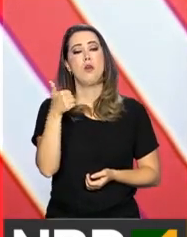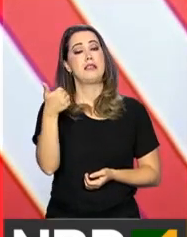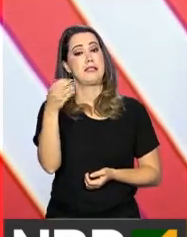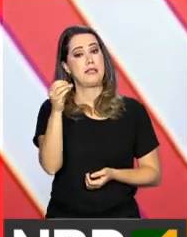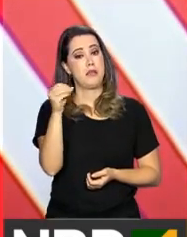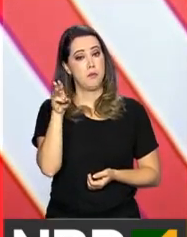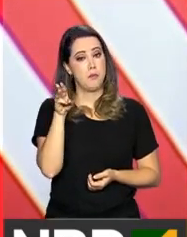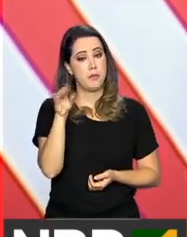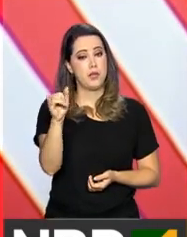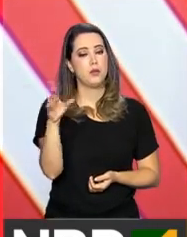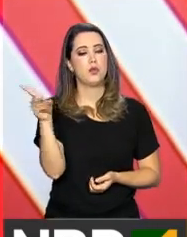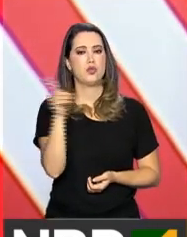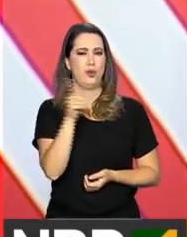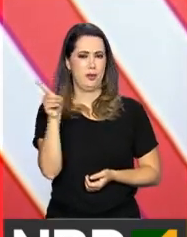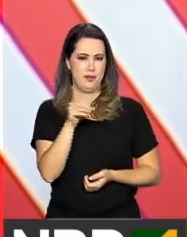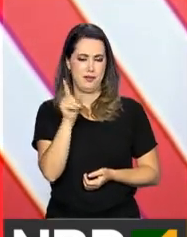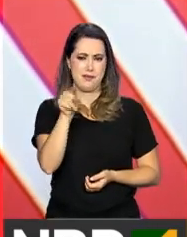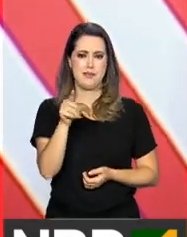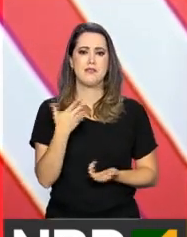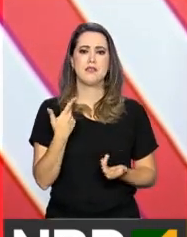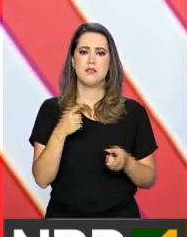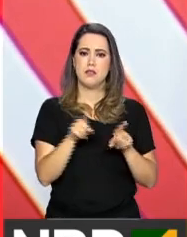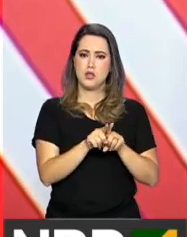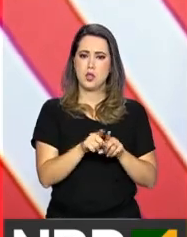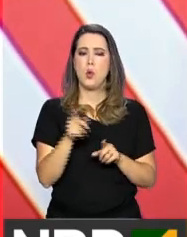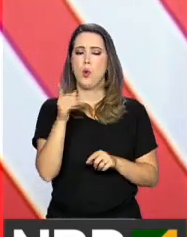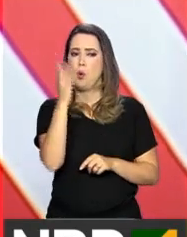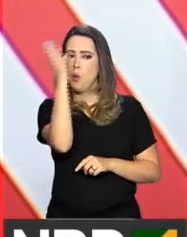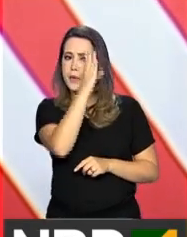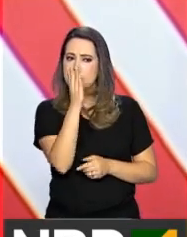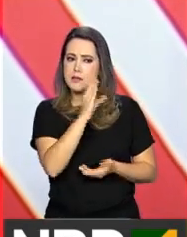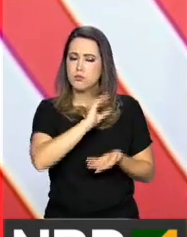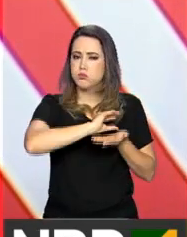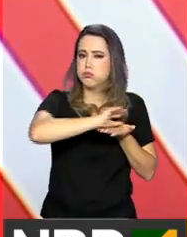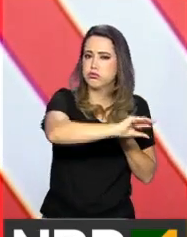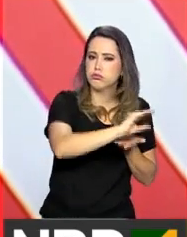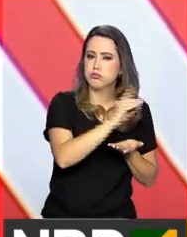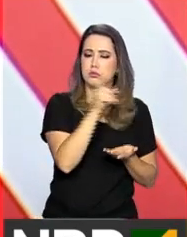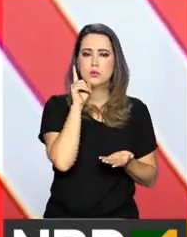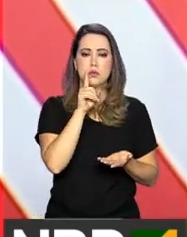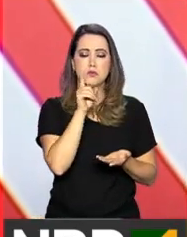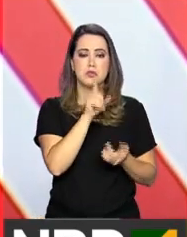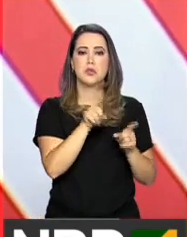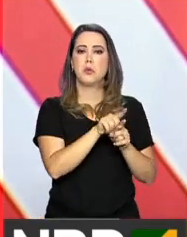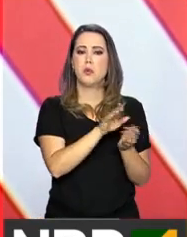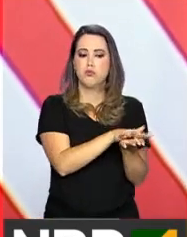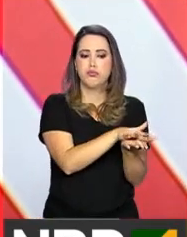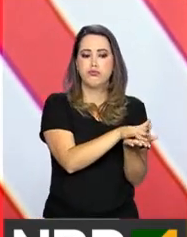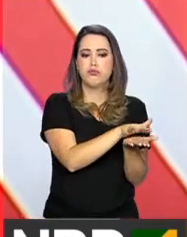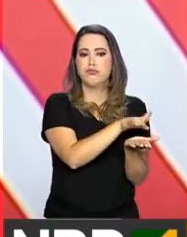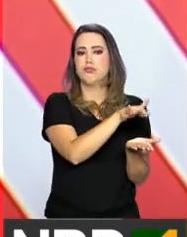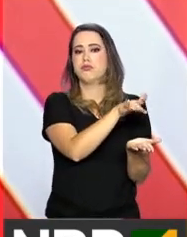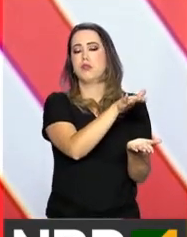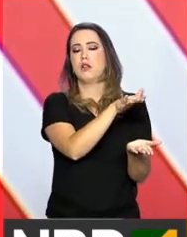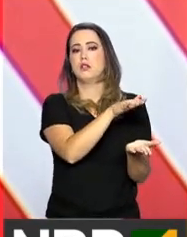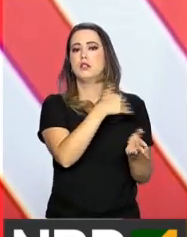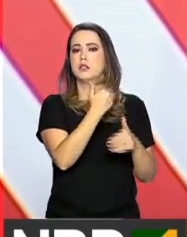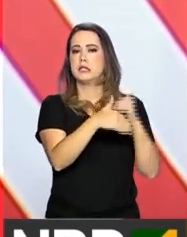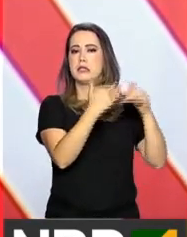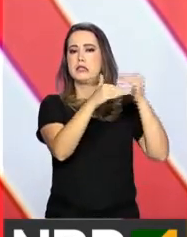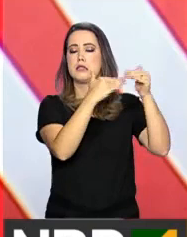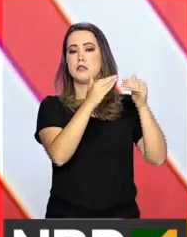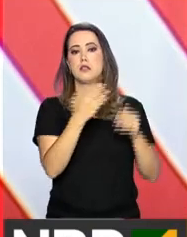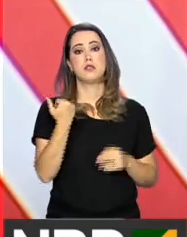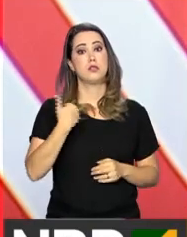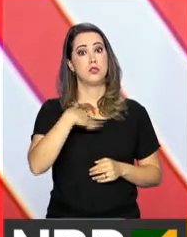Unidos também são significativos e crescentes. Em 20 anos, aumentaram